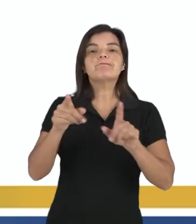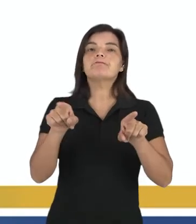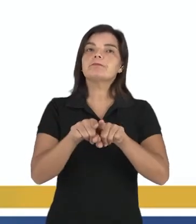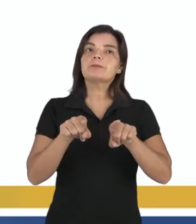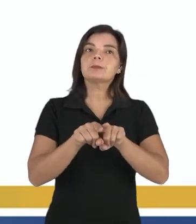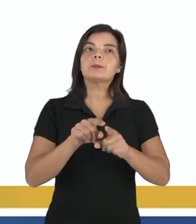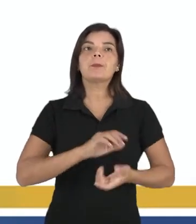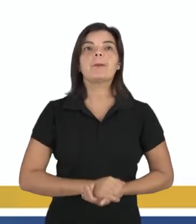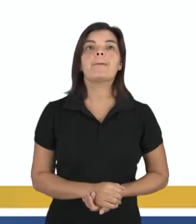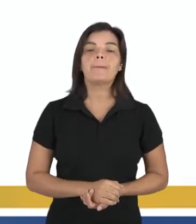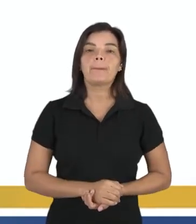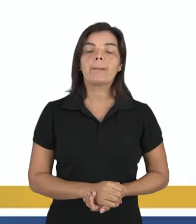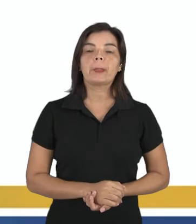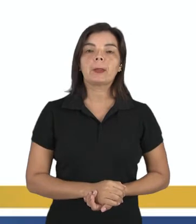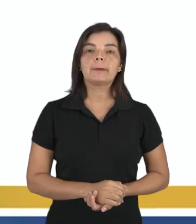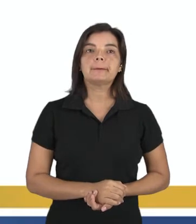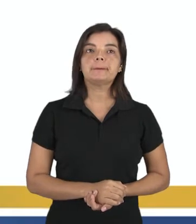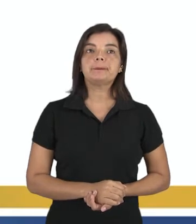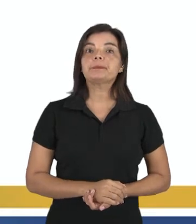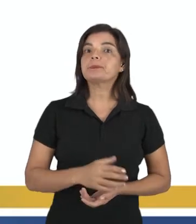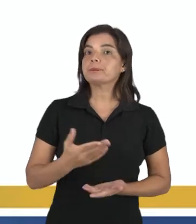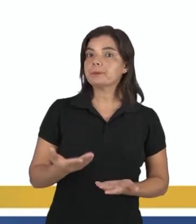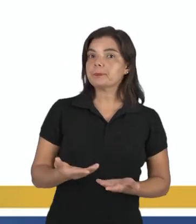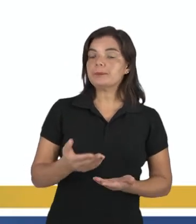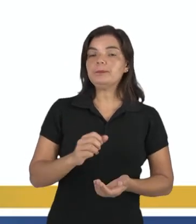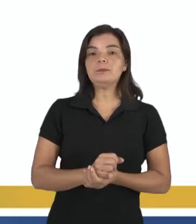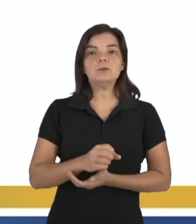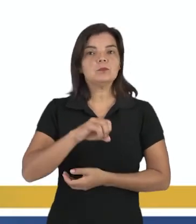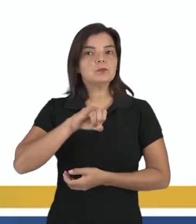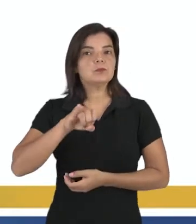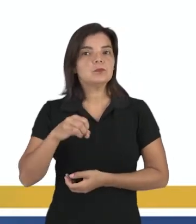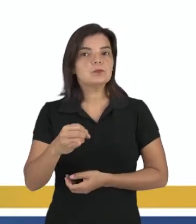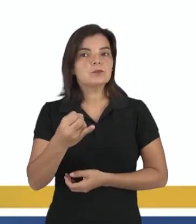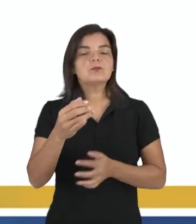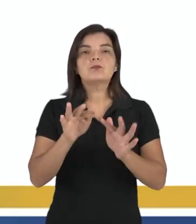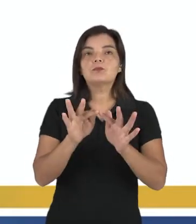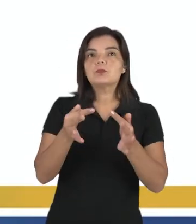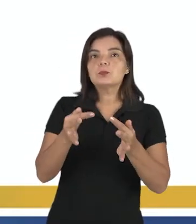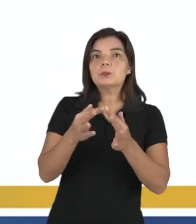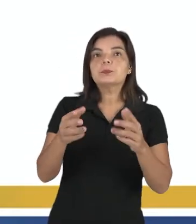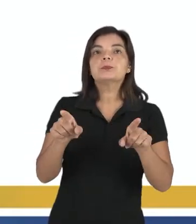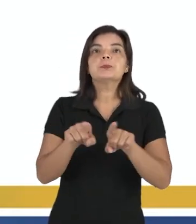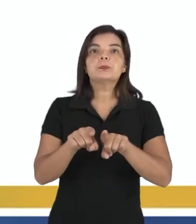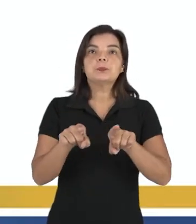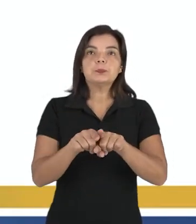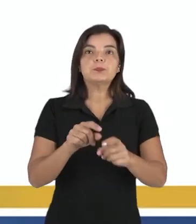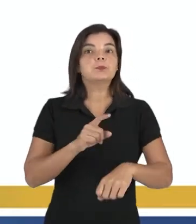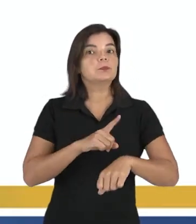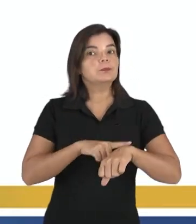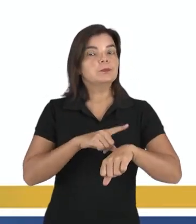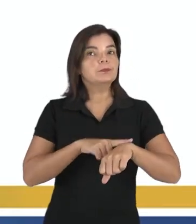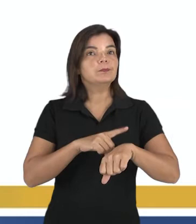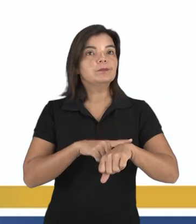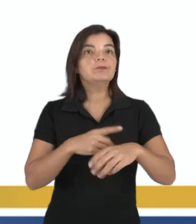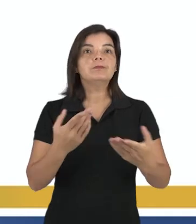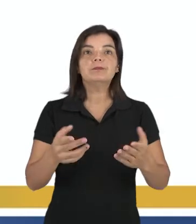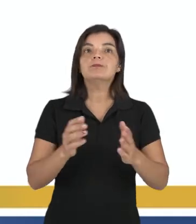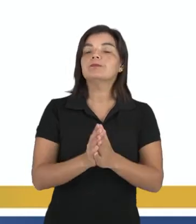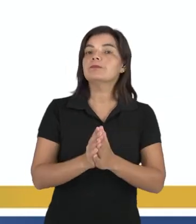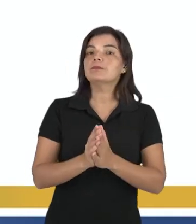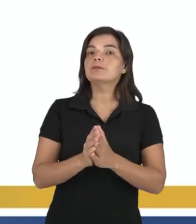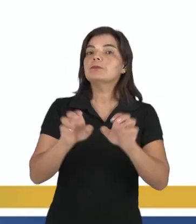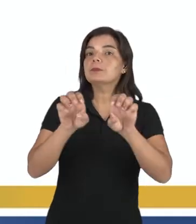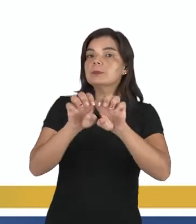certo? Então, olha só, ainda em juros simples, um montante é obtido em função do tempo, e a equação